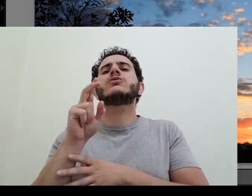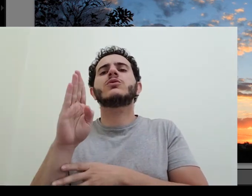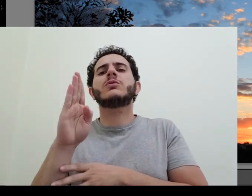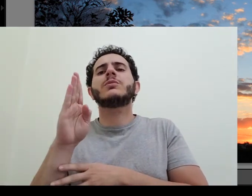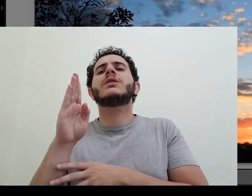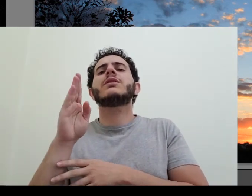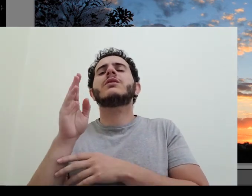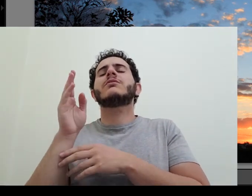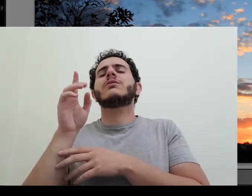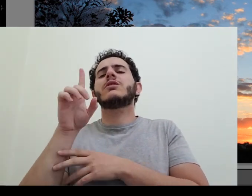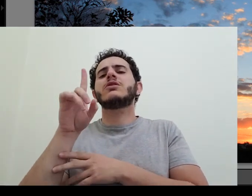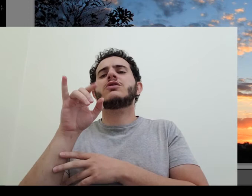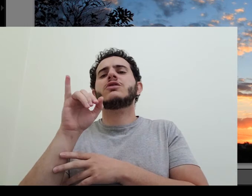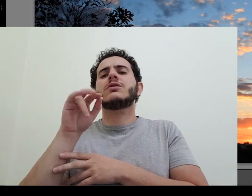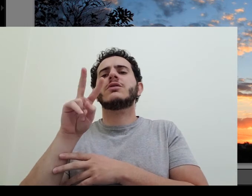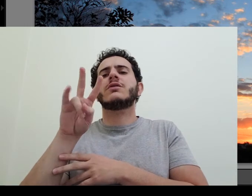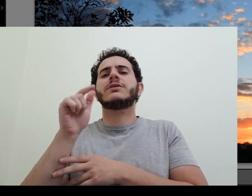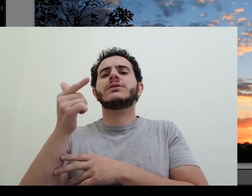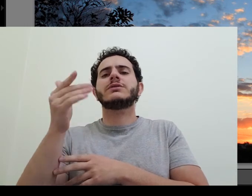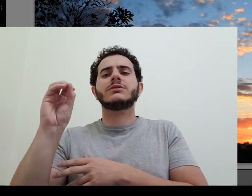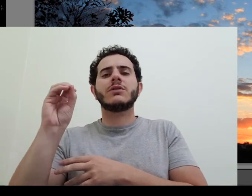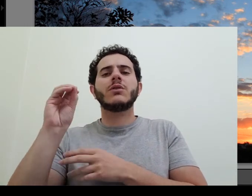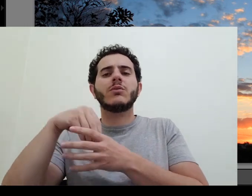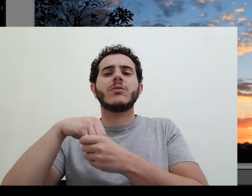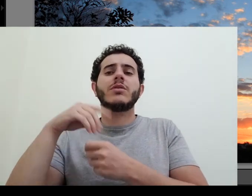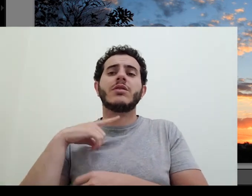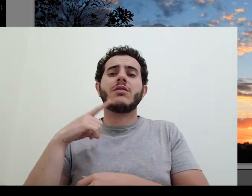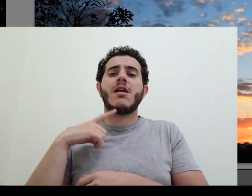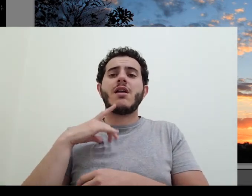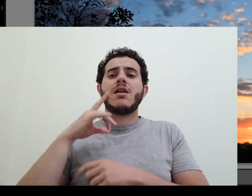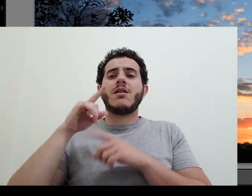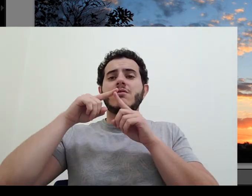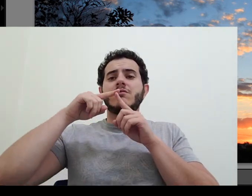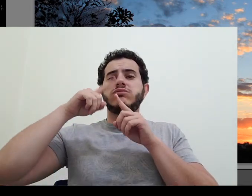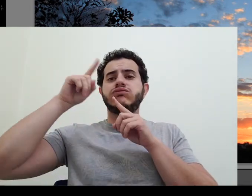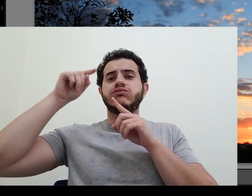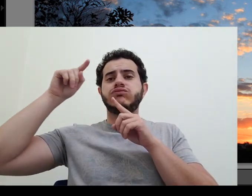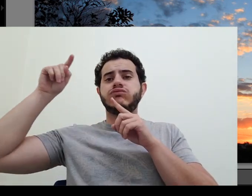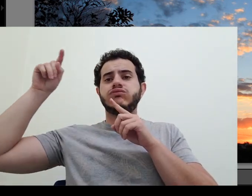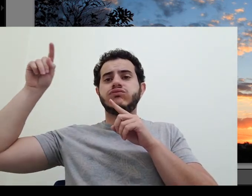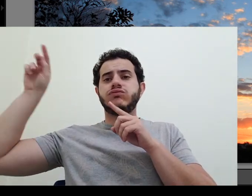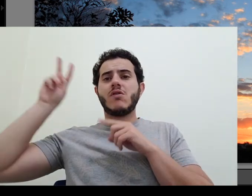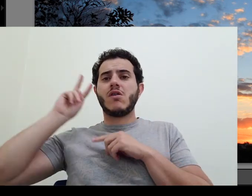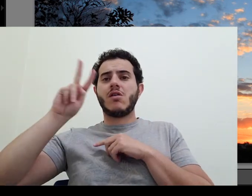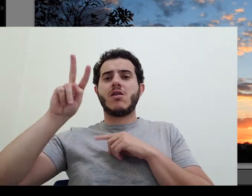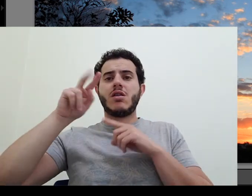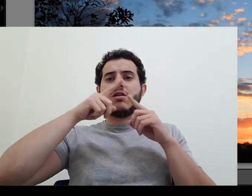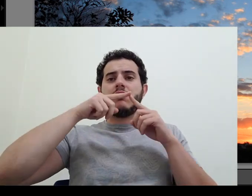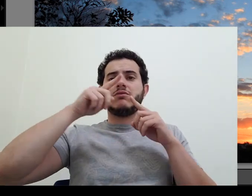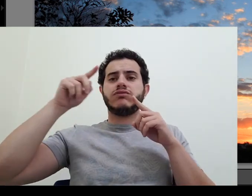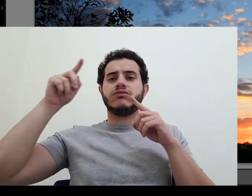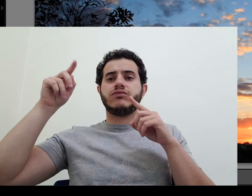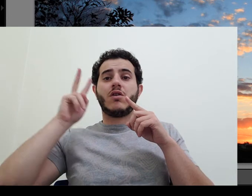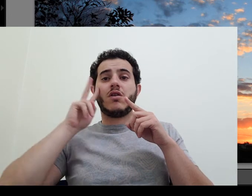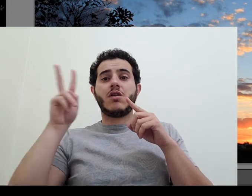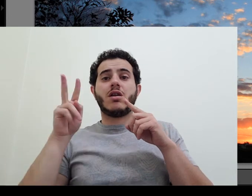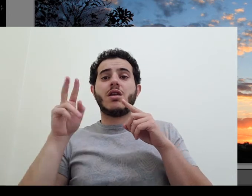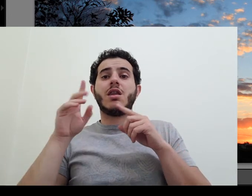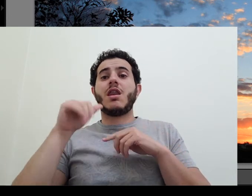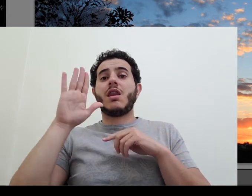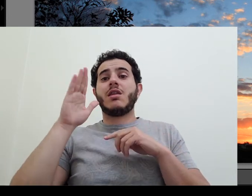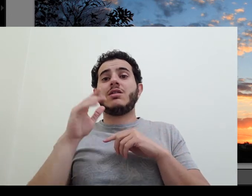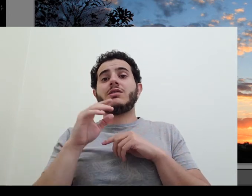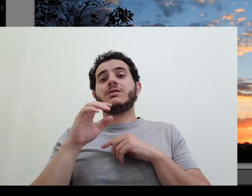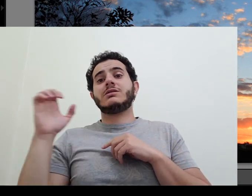exposição. No histograma a gente consegue ver isso muito bem. Ó, abrir o painel do histograma. O lado esquerdo do histograma são os tons mais escuros, o lado direito são os tons